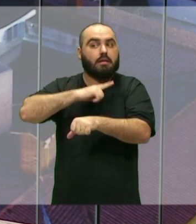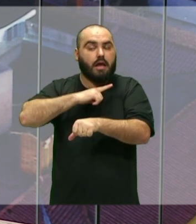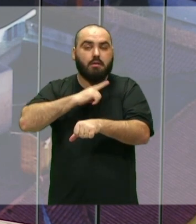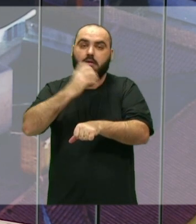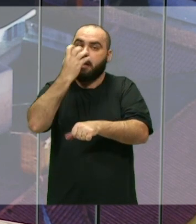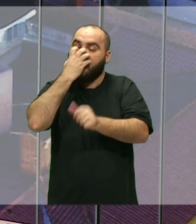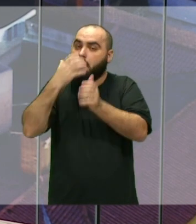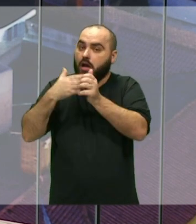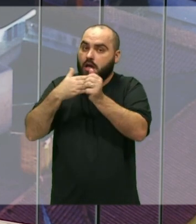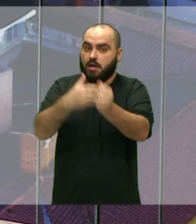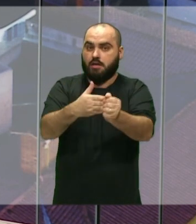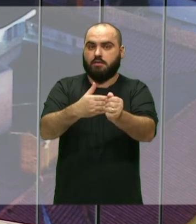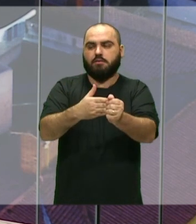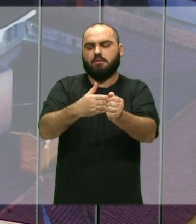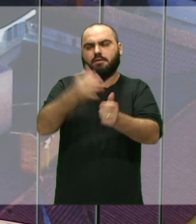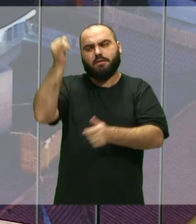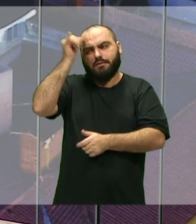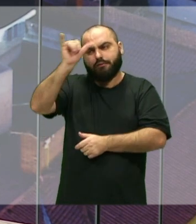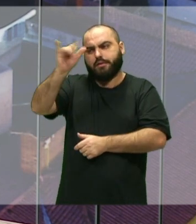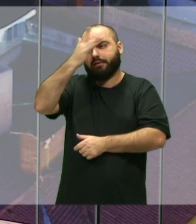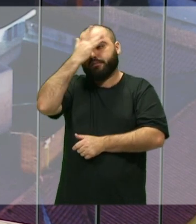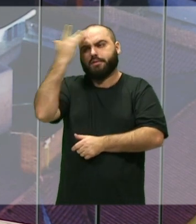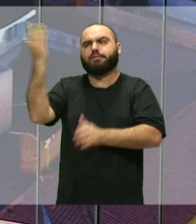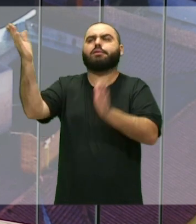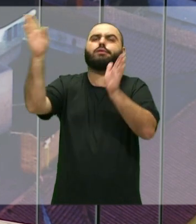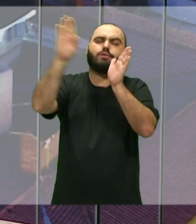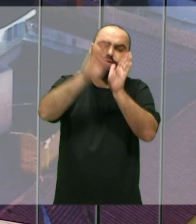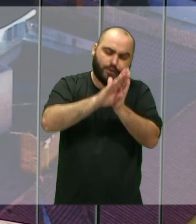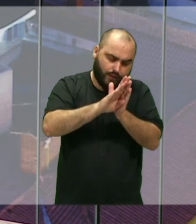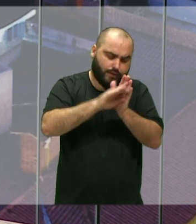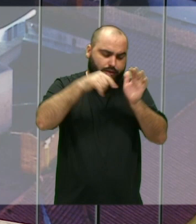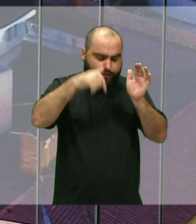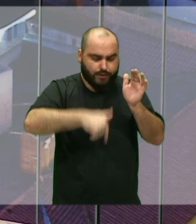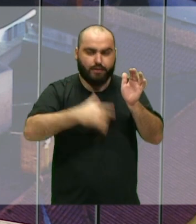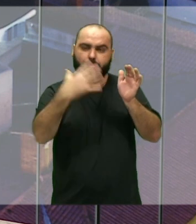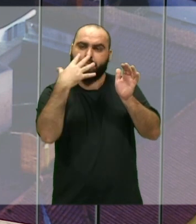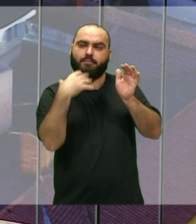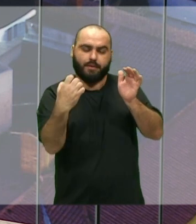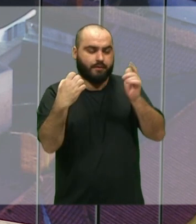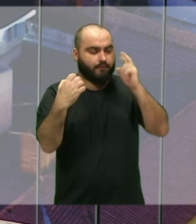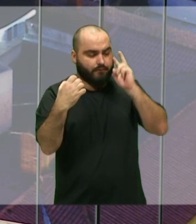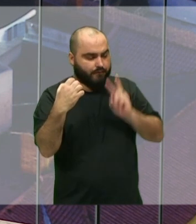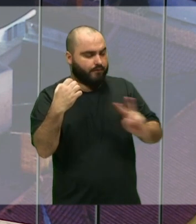cão-guia, né? Para que não ocorra dele chegar no destino, no meu local de partida,